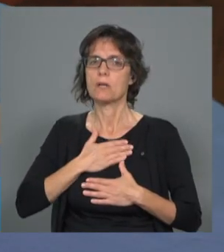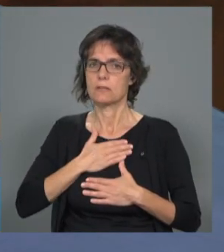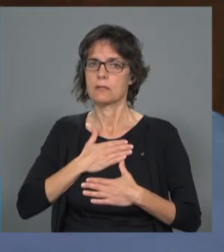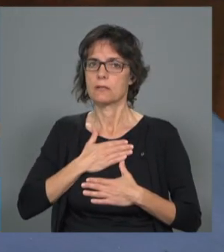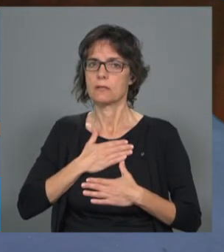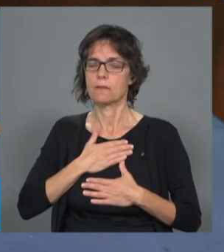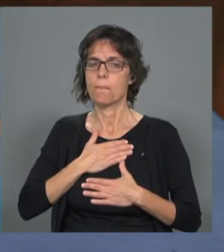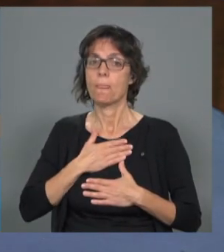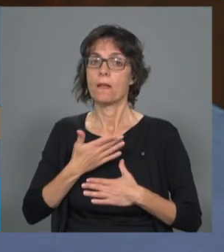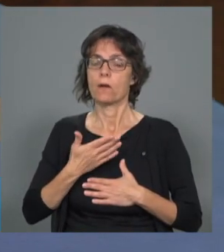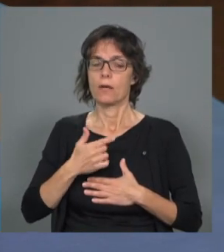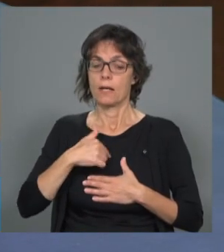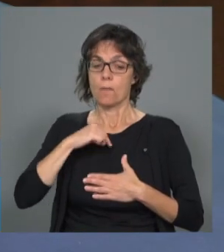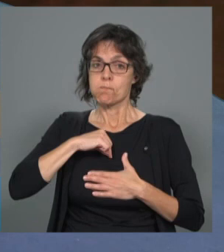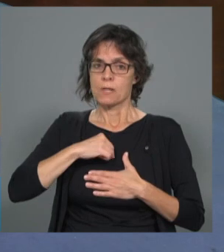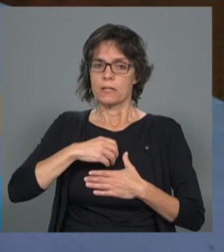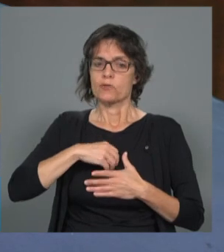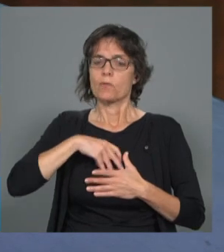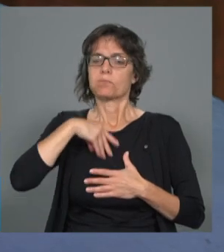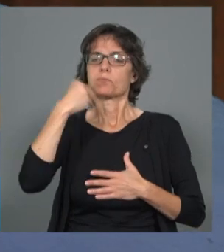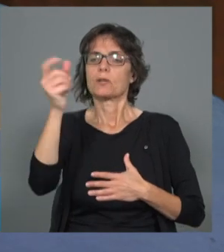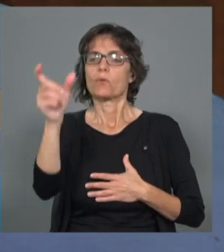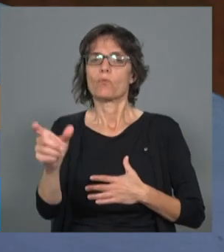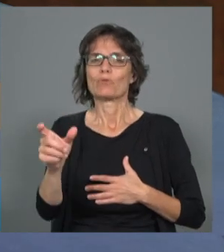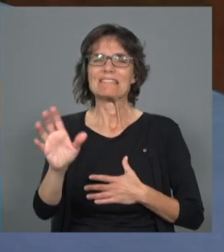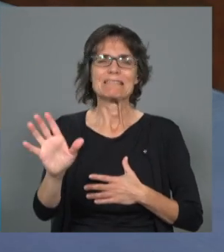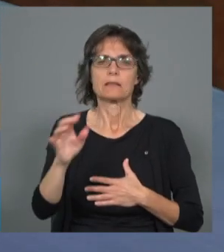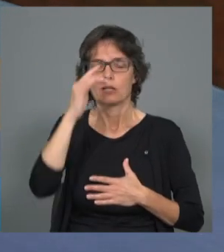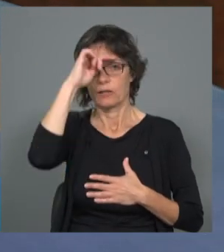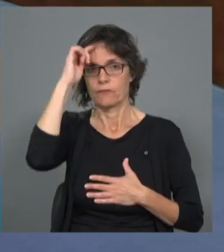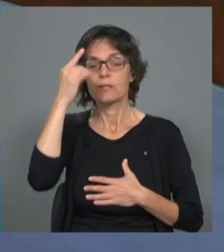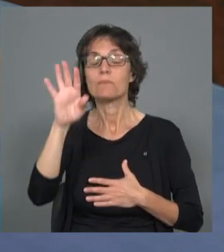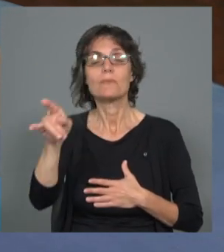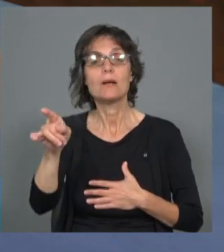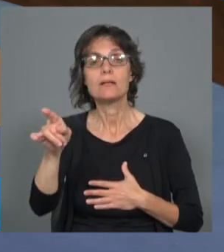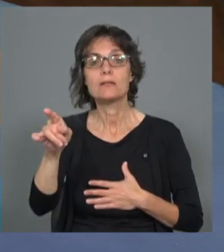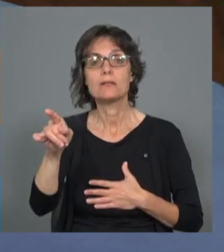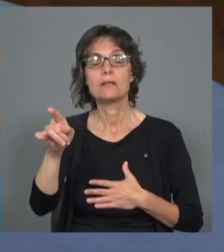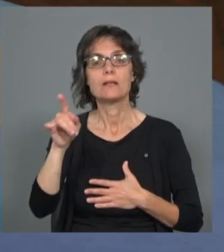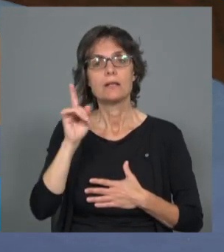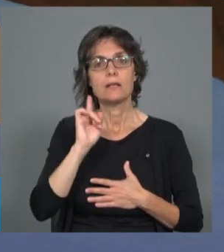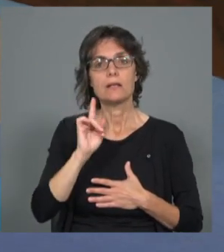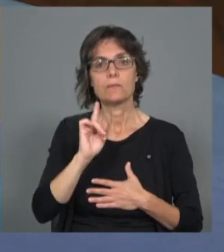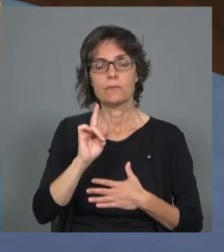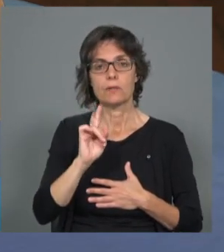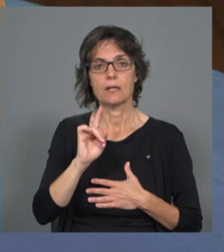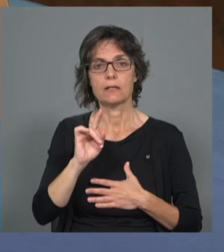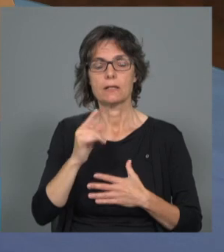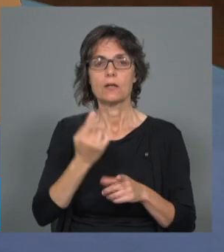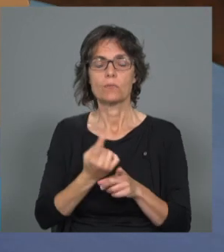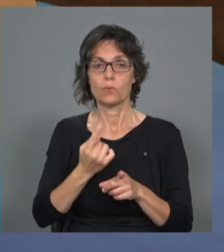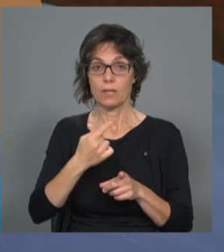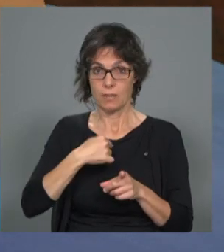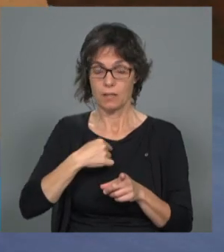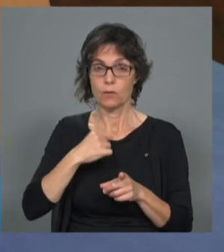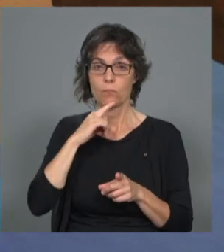essa transposição para o outro. Mas percebo que uma sem a outra não é suficiente, não é total, não